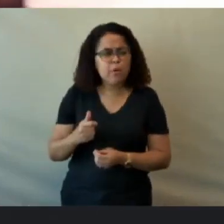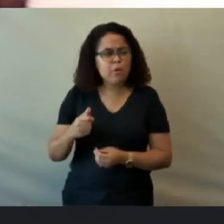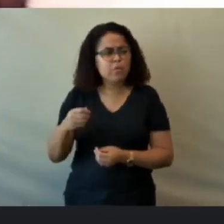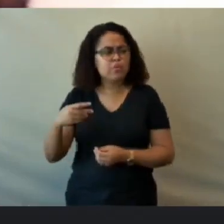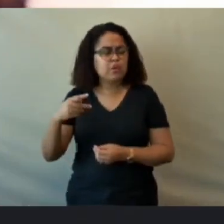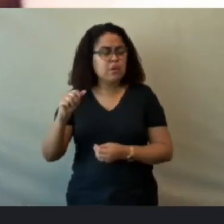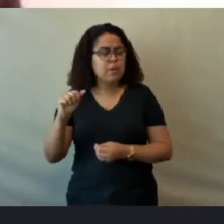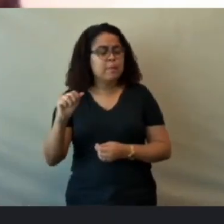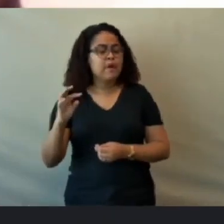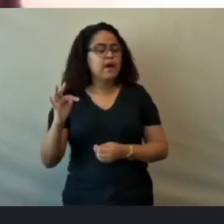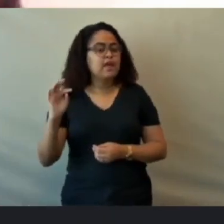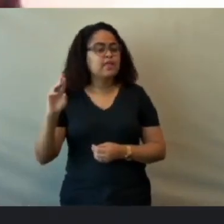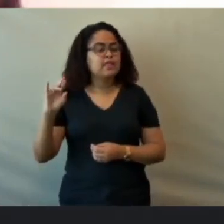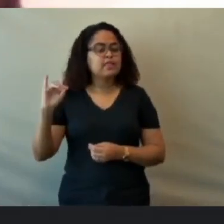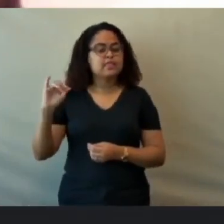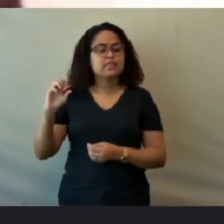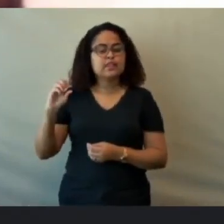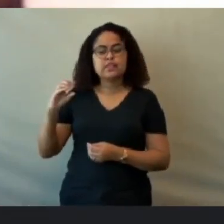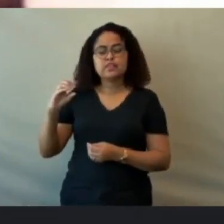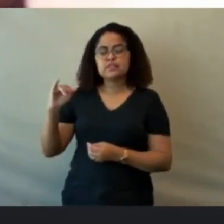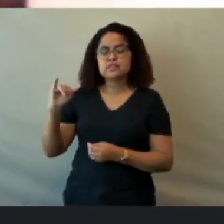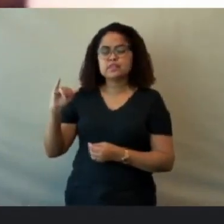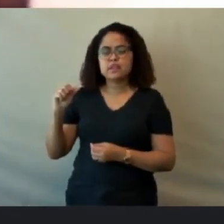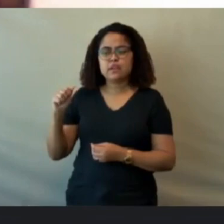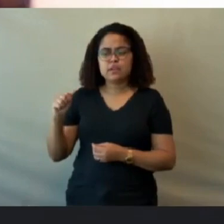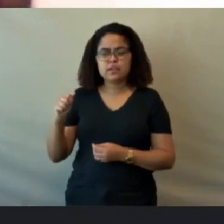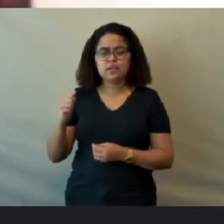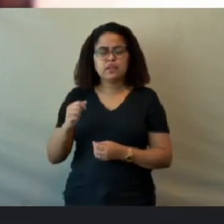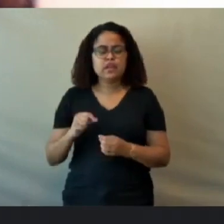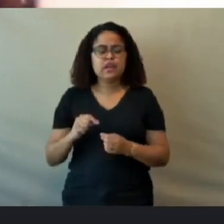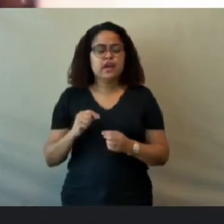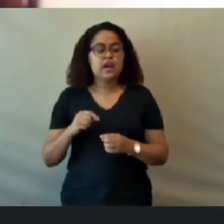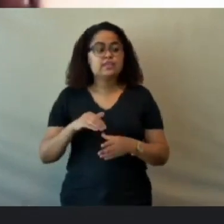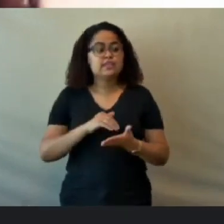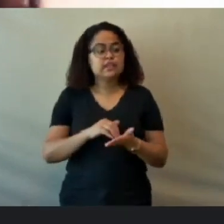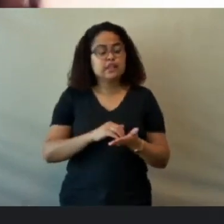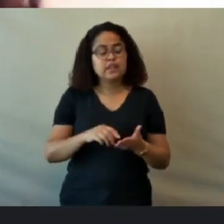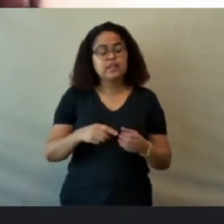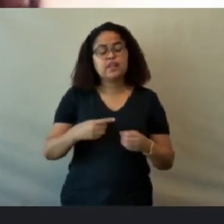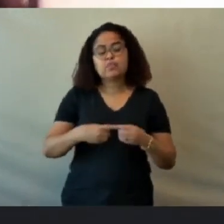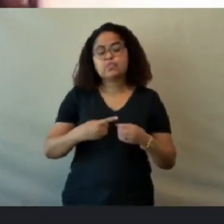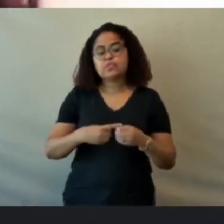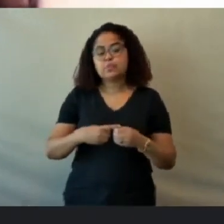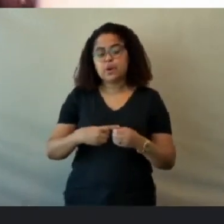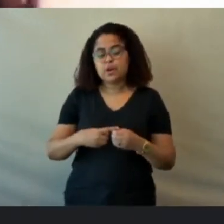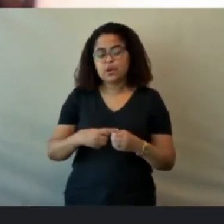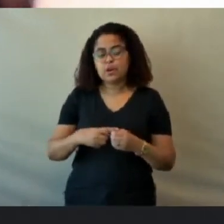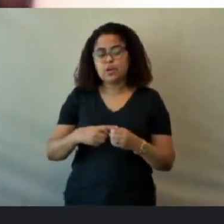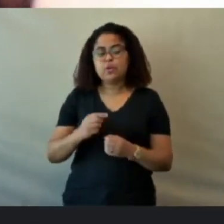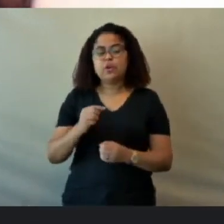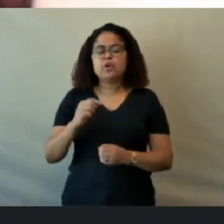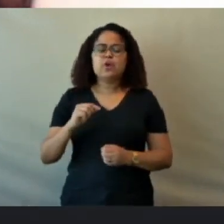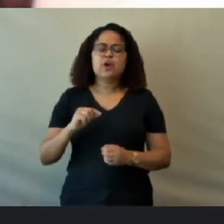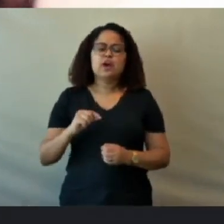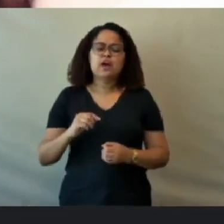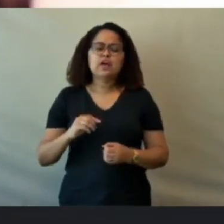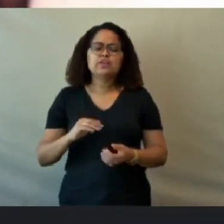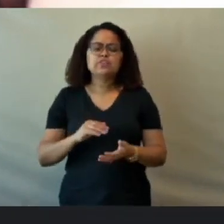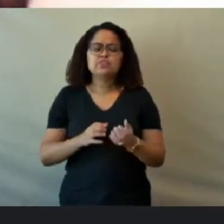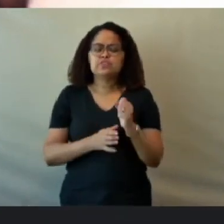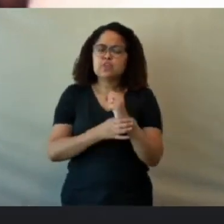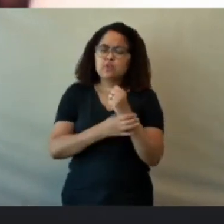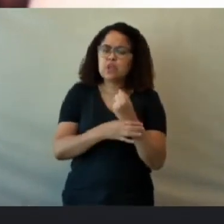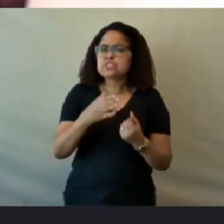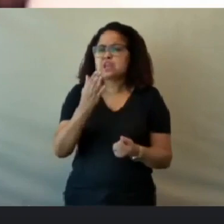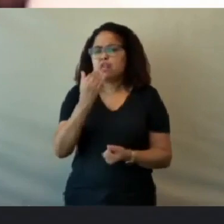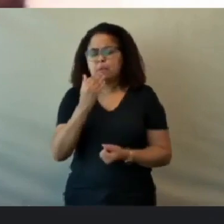e também a Secretaria Municipal de Assistência Social Segurança Alimentar e Cidadania vem fazendo nesse processo